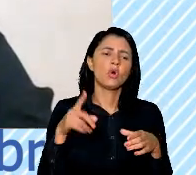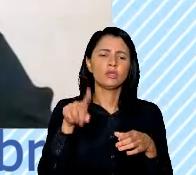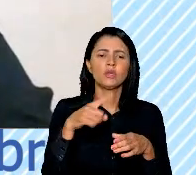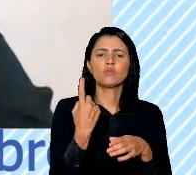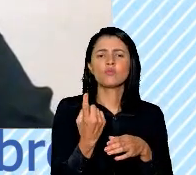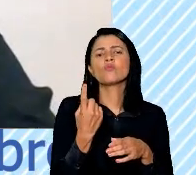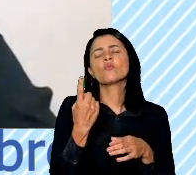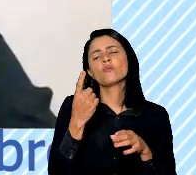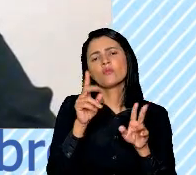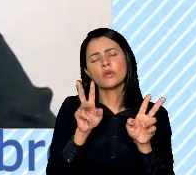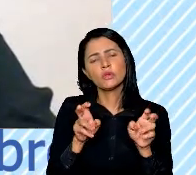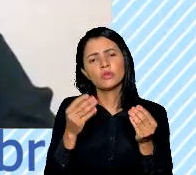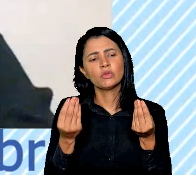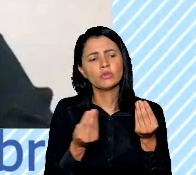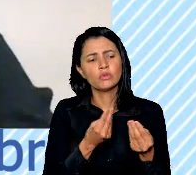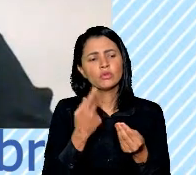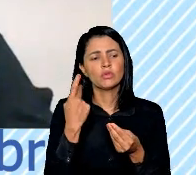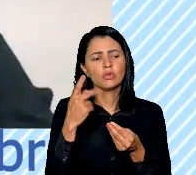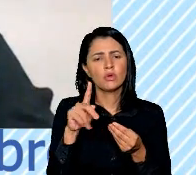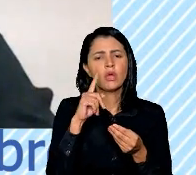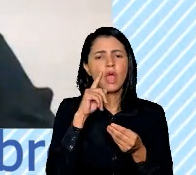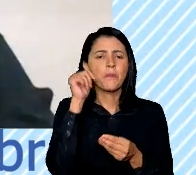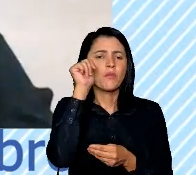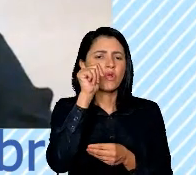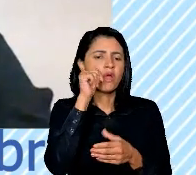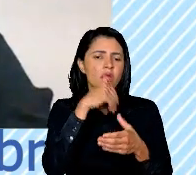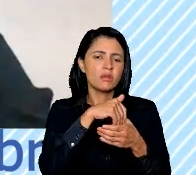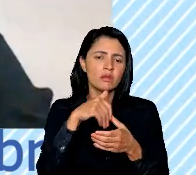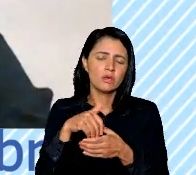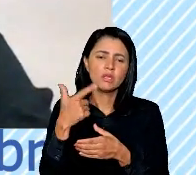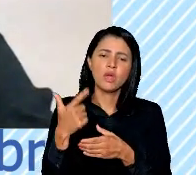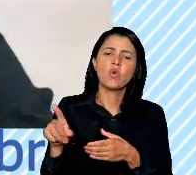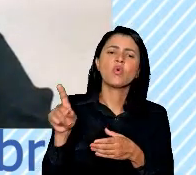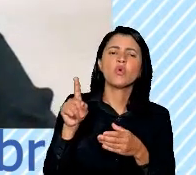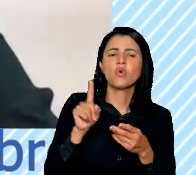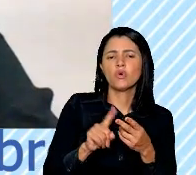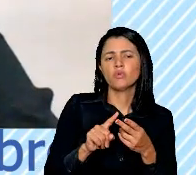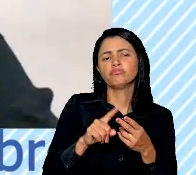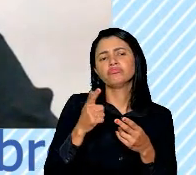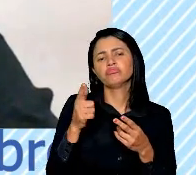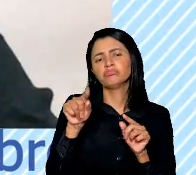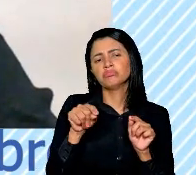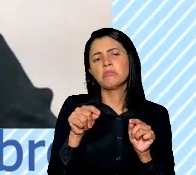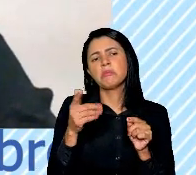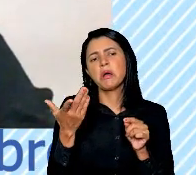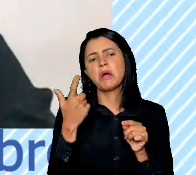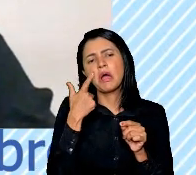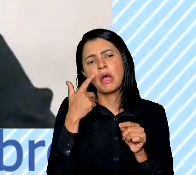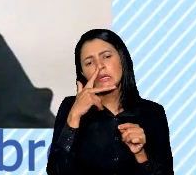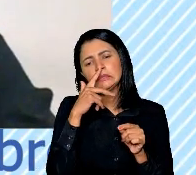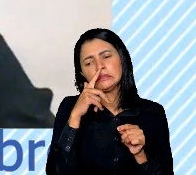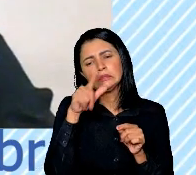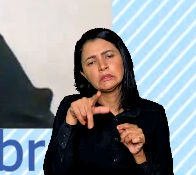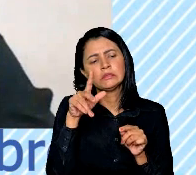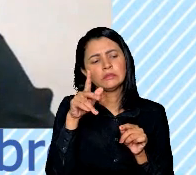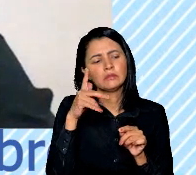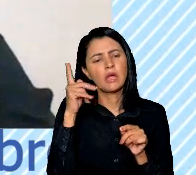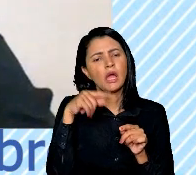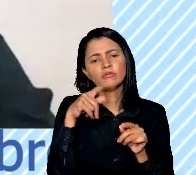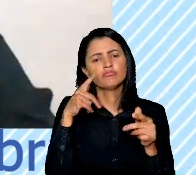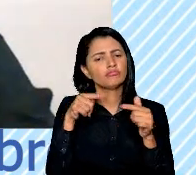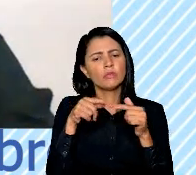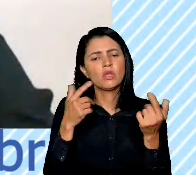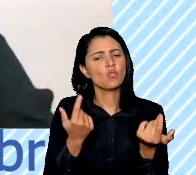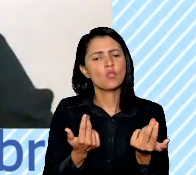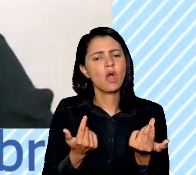relação voltada ao número de mulheres eleitas, e a outra genericamente, mas, enfim, acho que a gente chega no mesmo ponto,